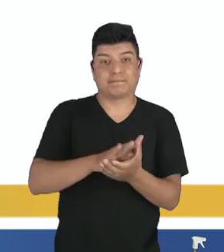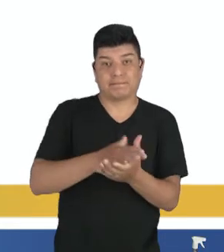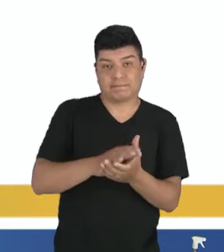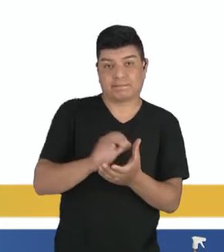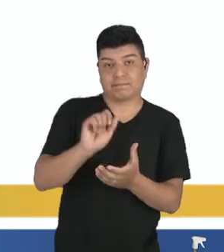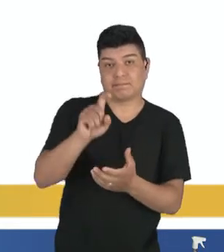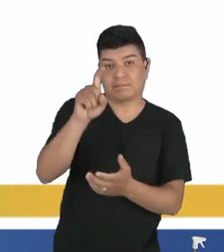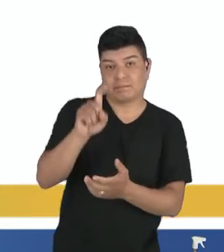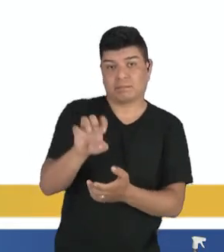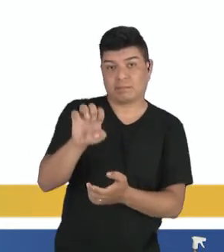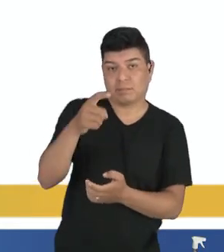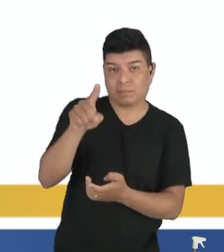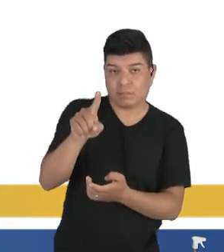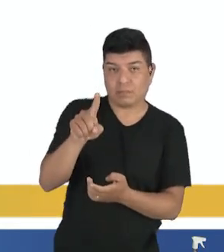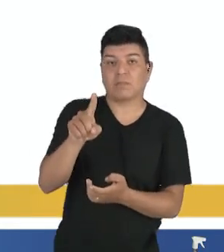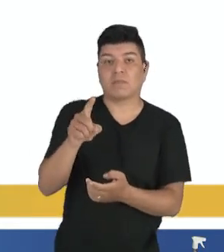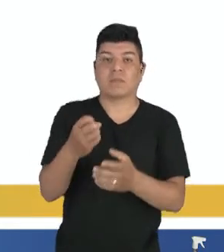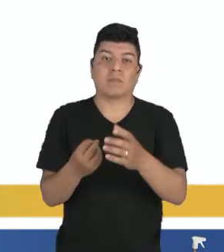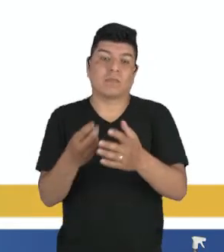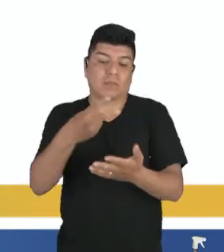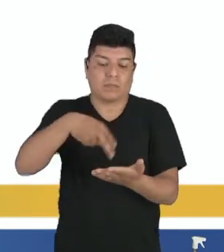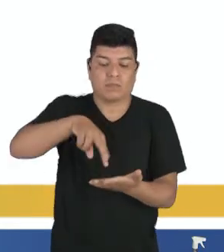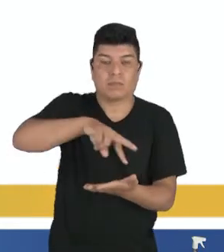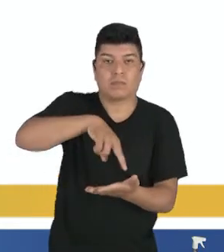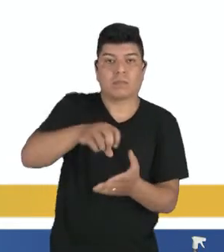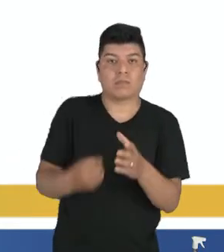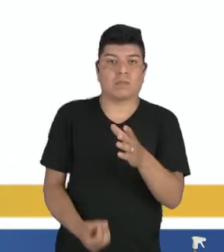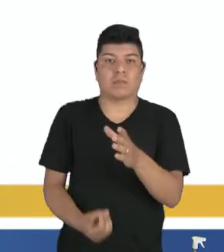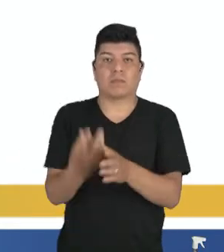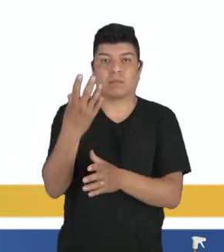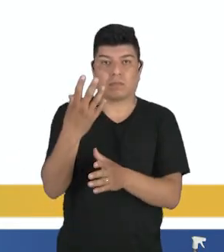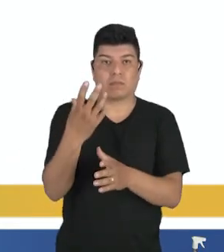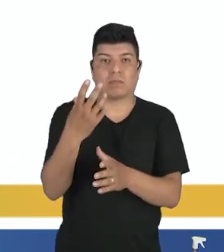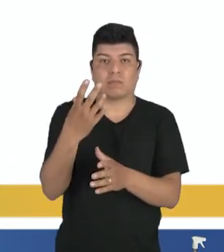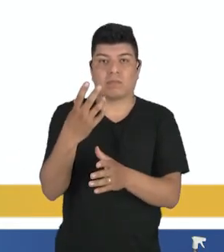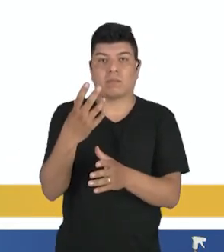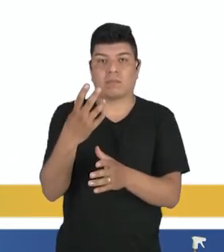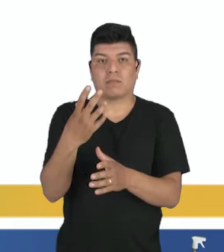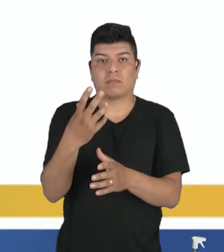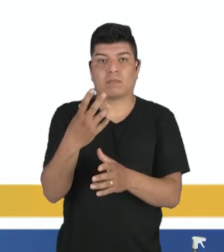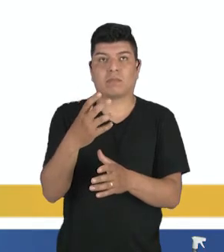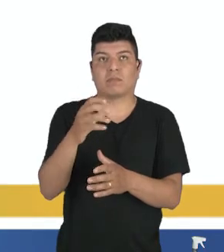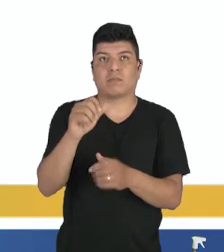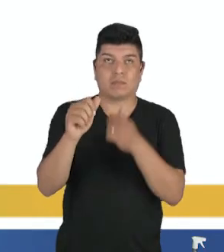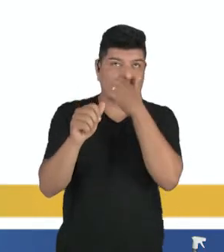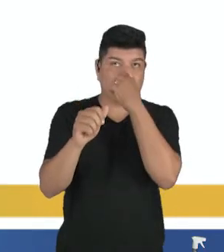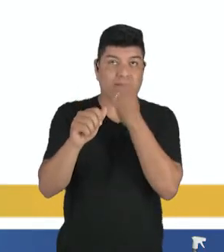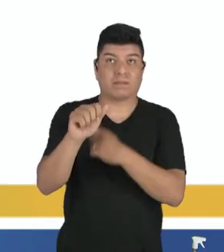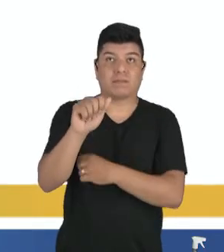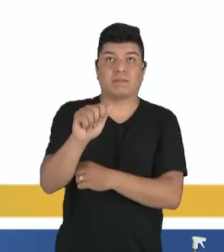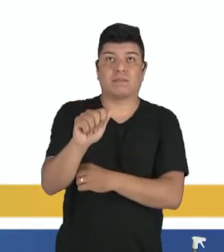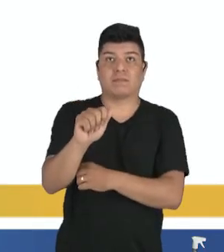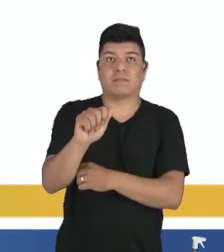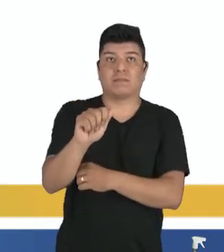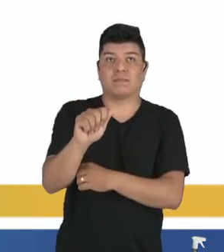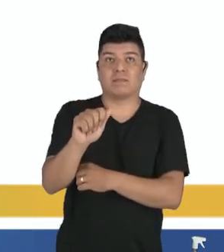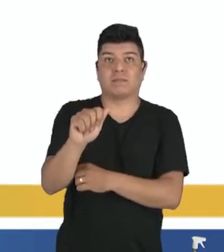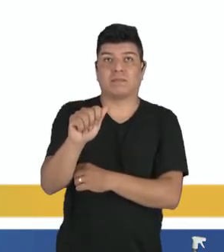o axé, danças originárias do ritmo afoxé, que tem origem nas